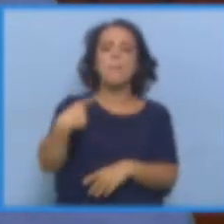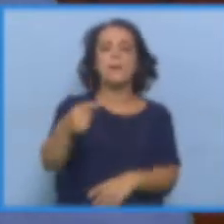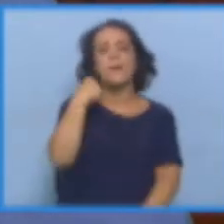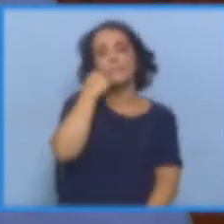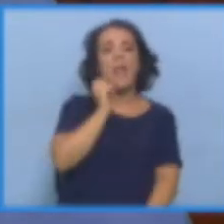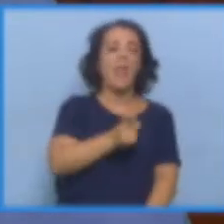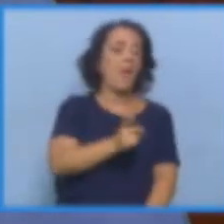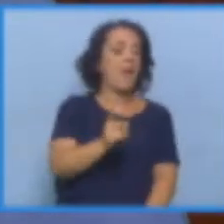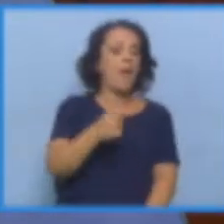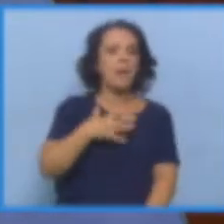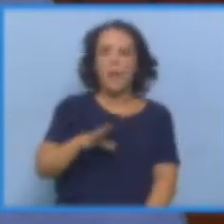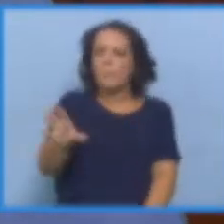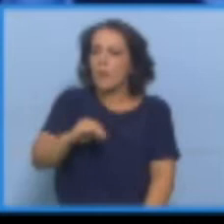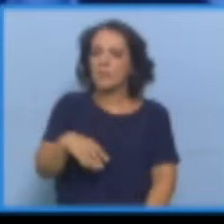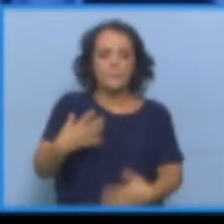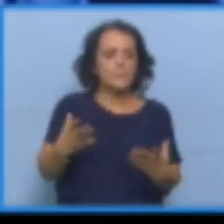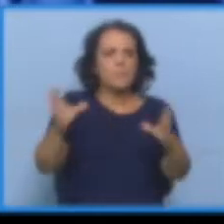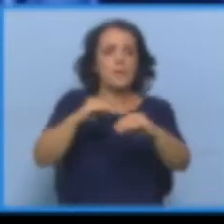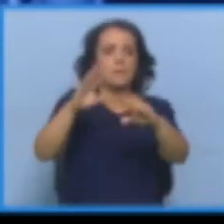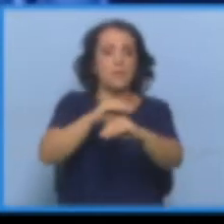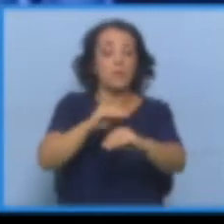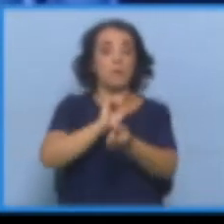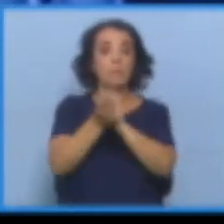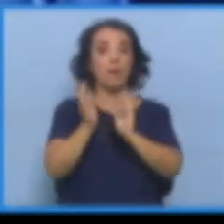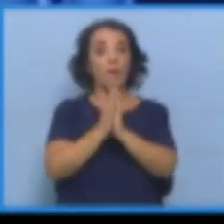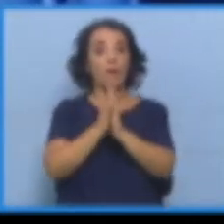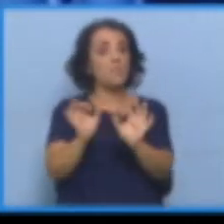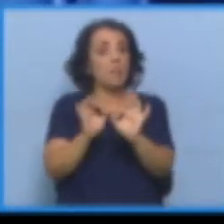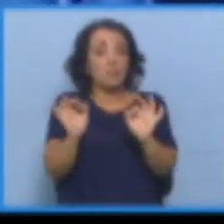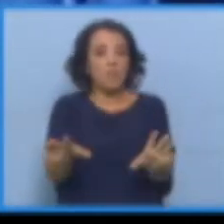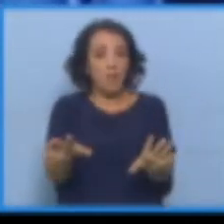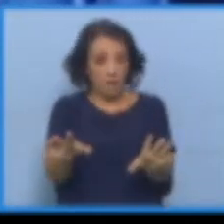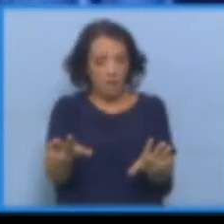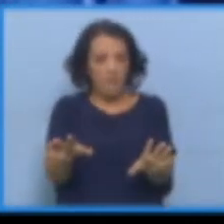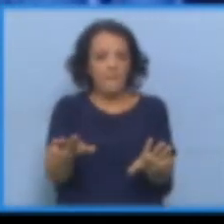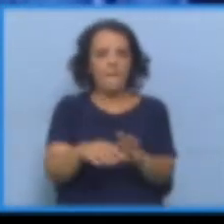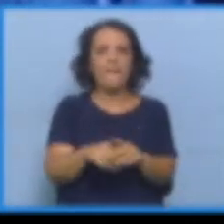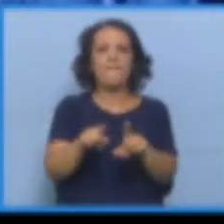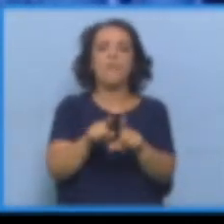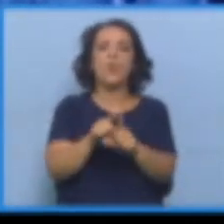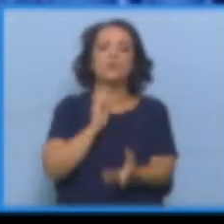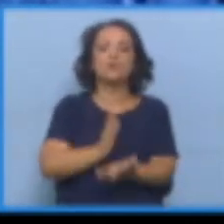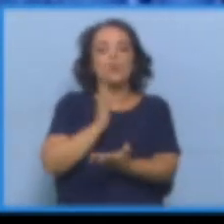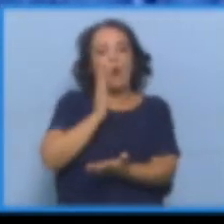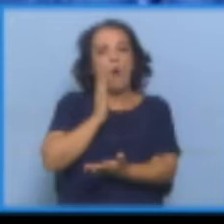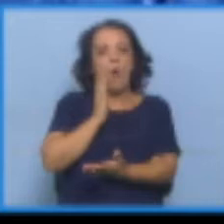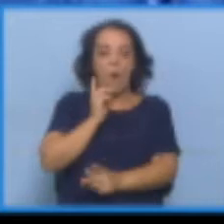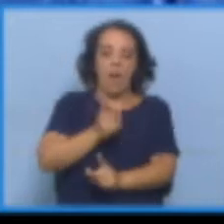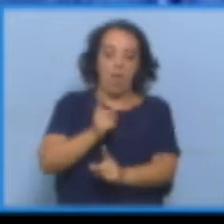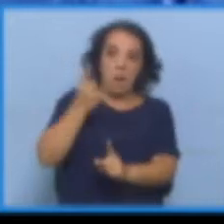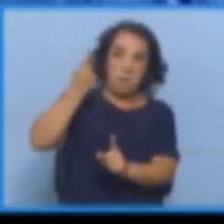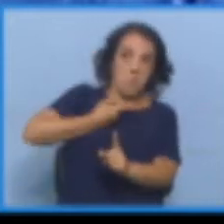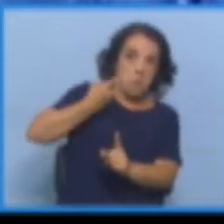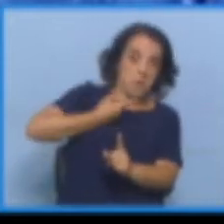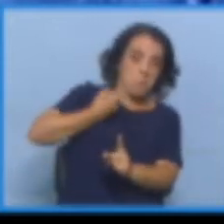querem mais, procuram mais. E em relação à Igreja estamos a ver que isso está a acontecer. Já não se ficam apenas por aquilo que lhes é imposto,